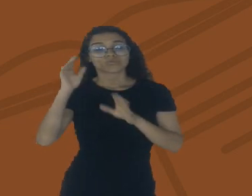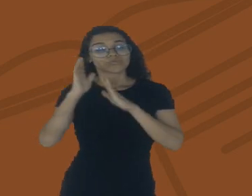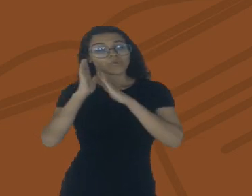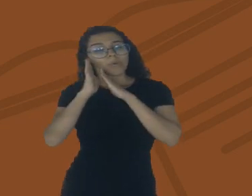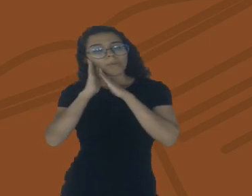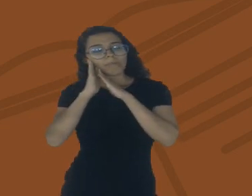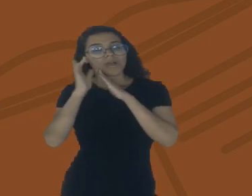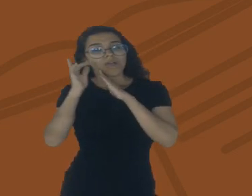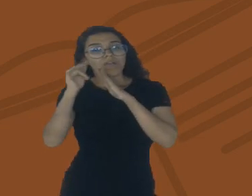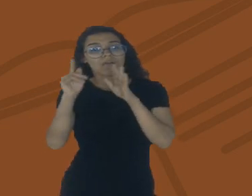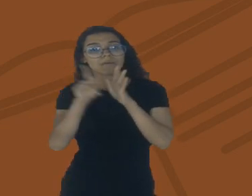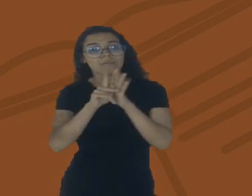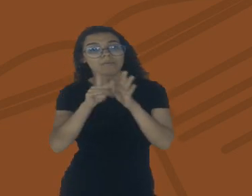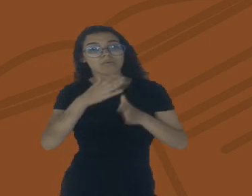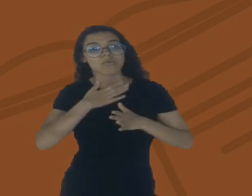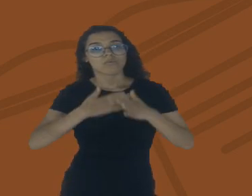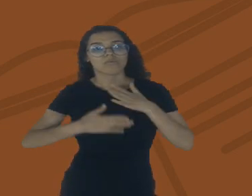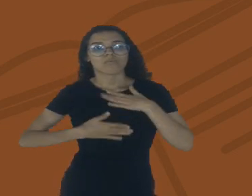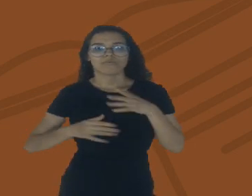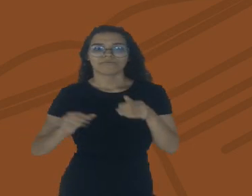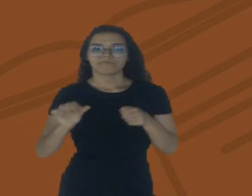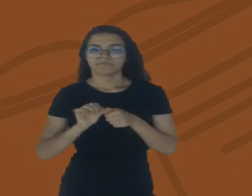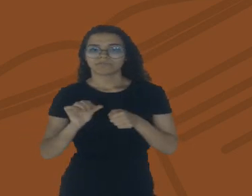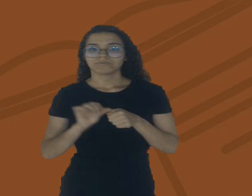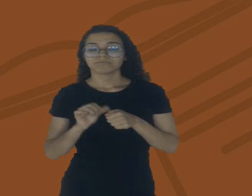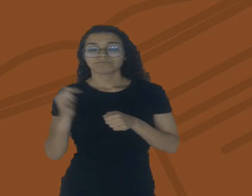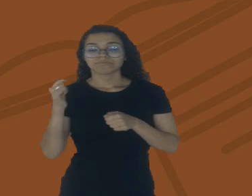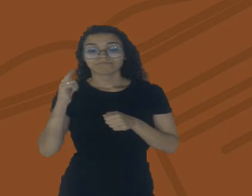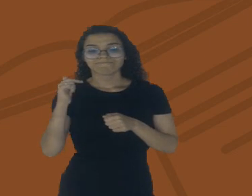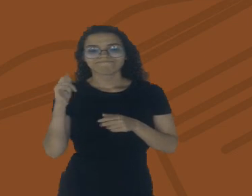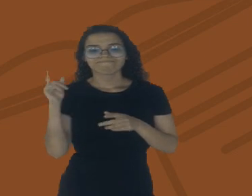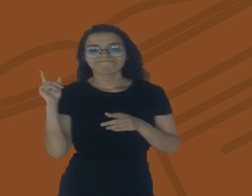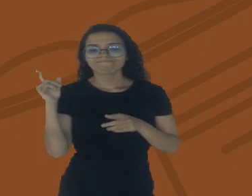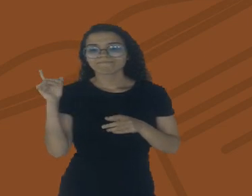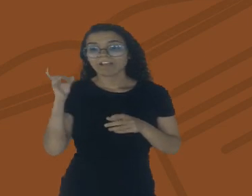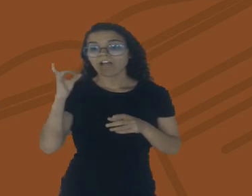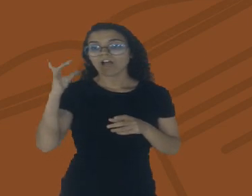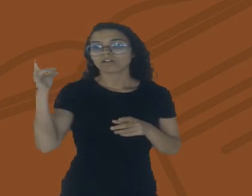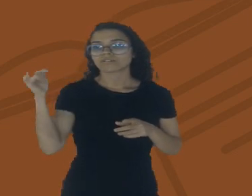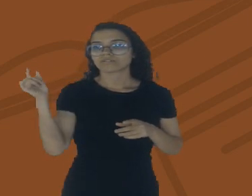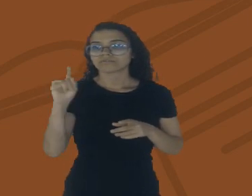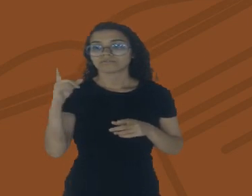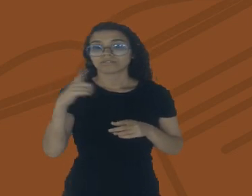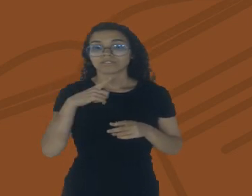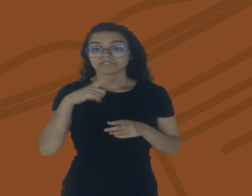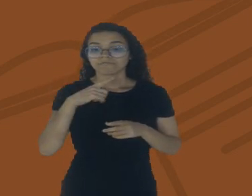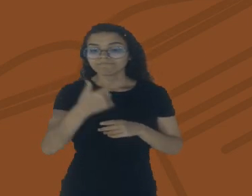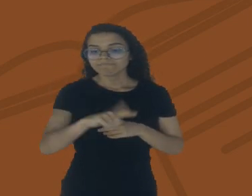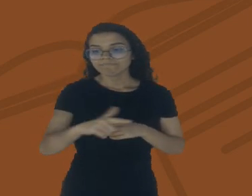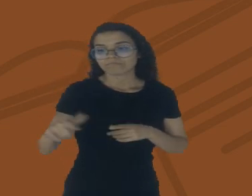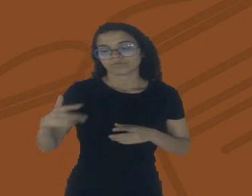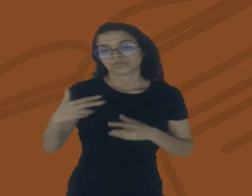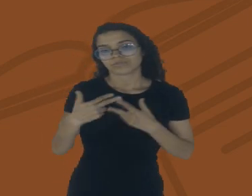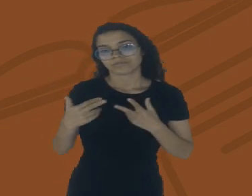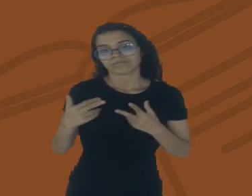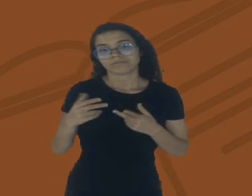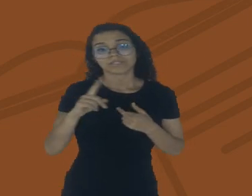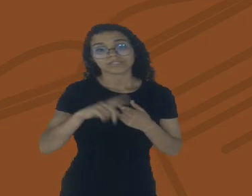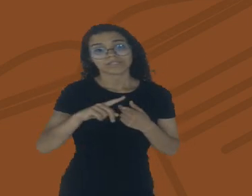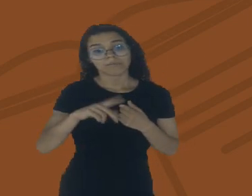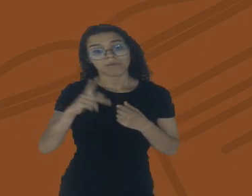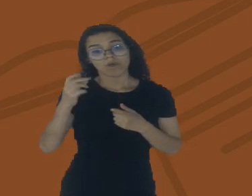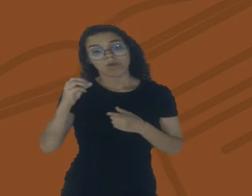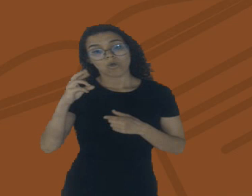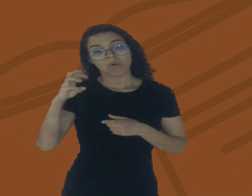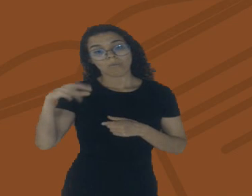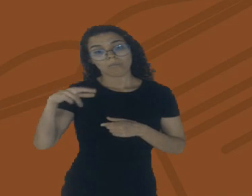corpo realiza, certo? E que é algo complexo, porque ele envolve várias outras questões, até a liberação de alguns